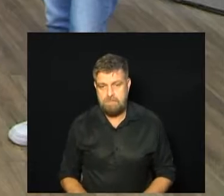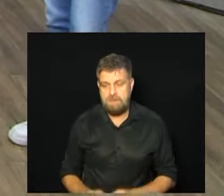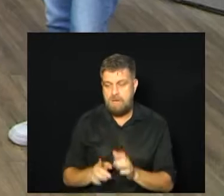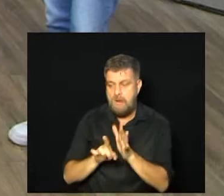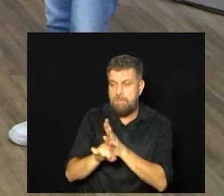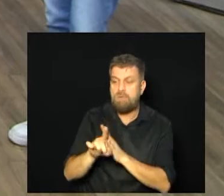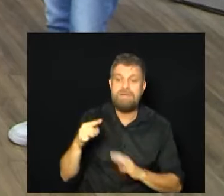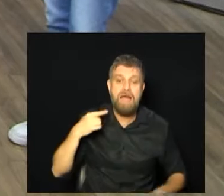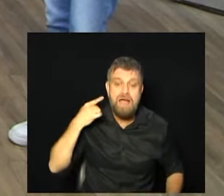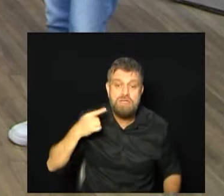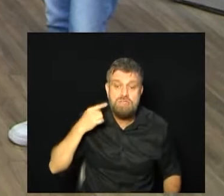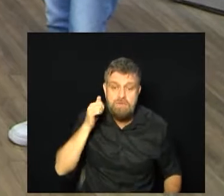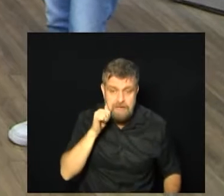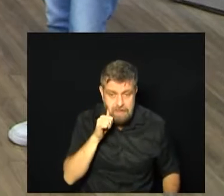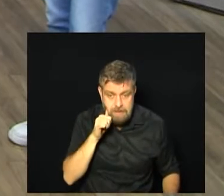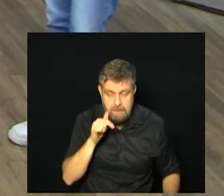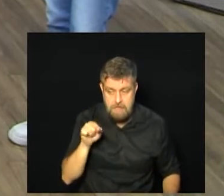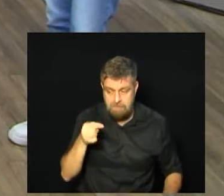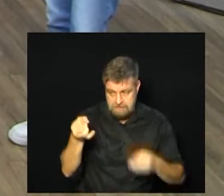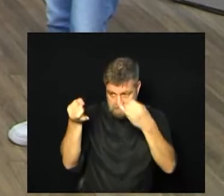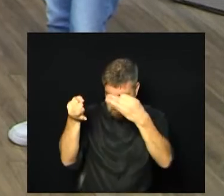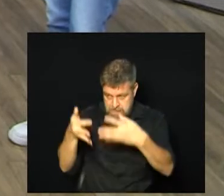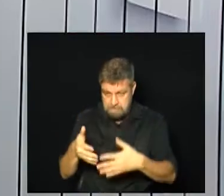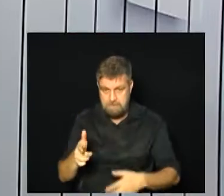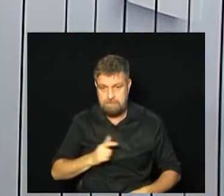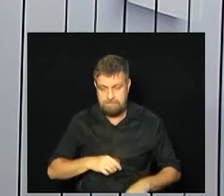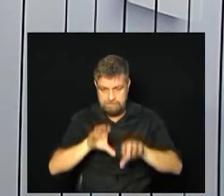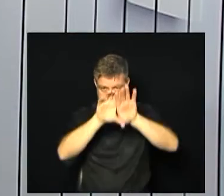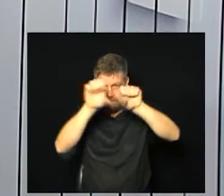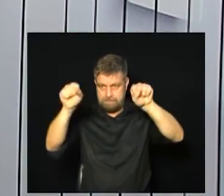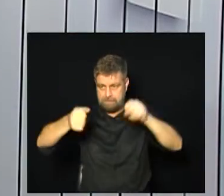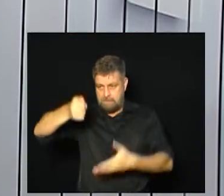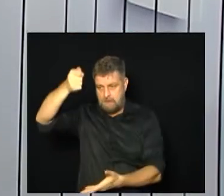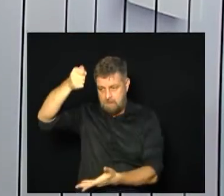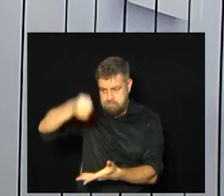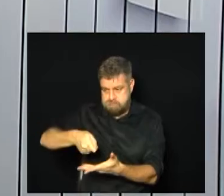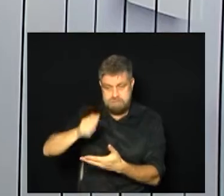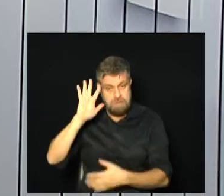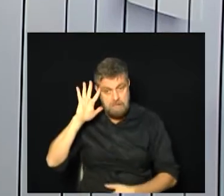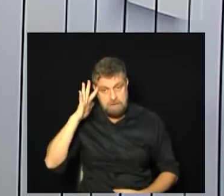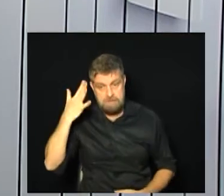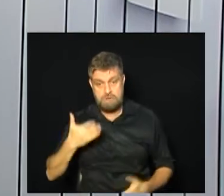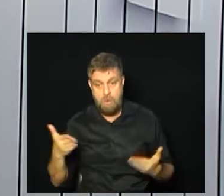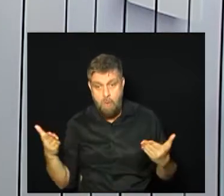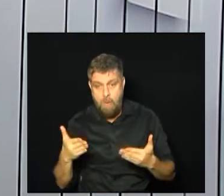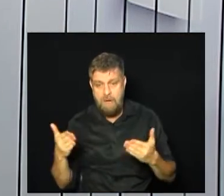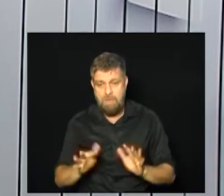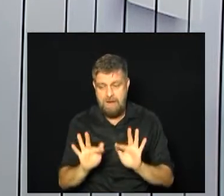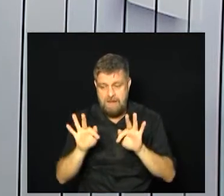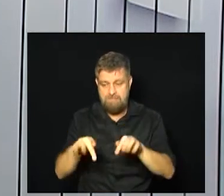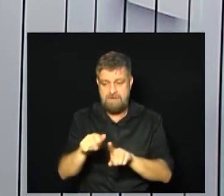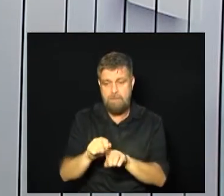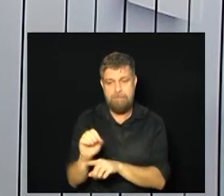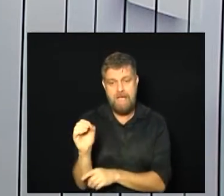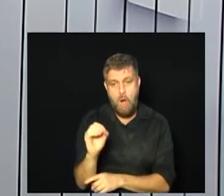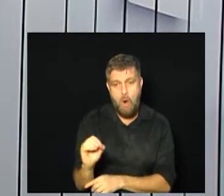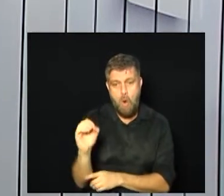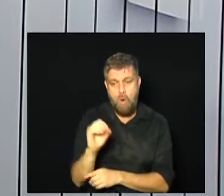Vanessa, você citou recentemente que o Supremo Tribunal Federal decidiu agora, no fim de outubro,